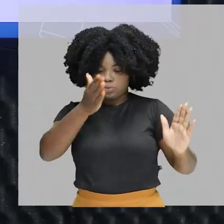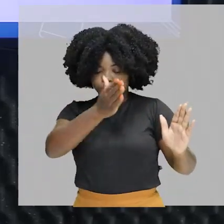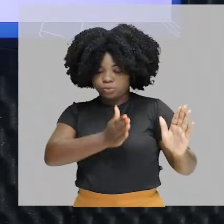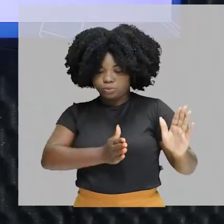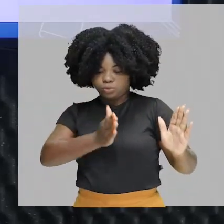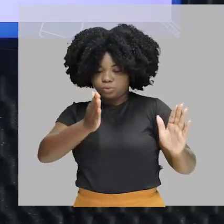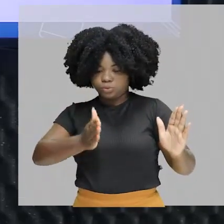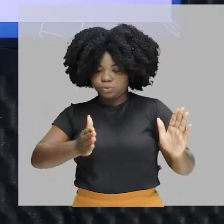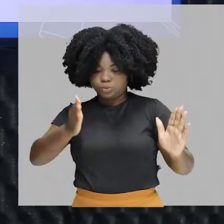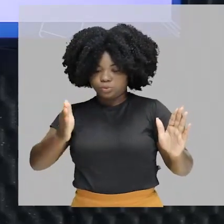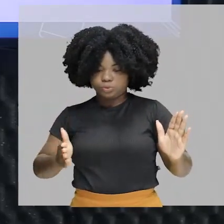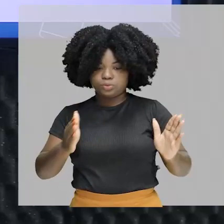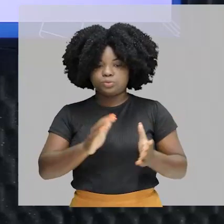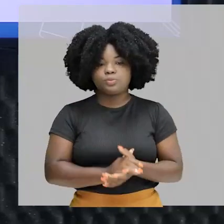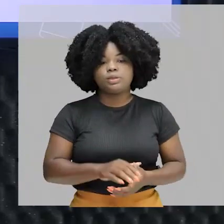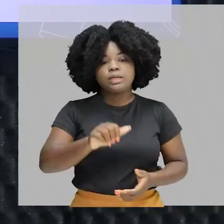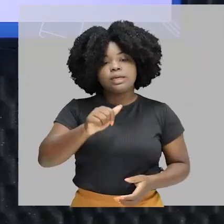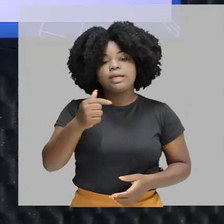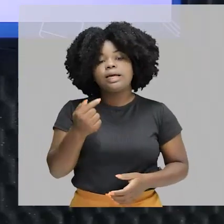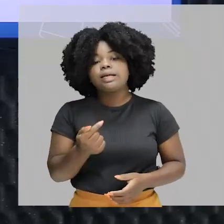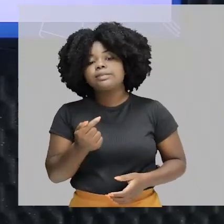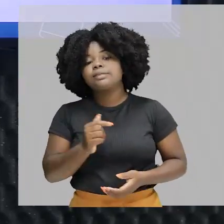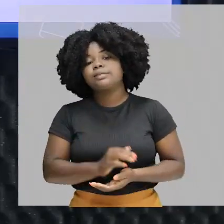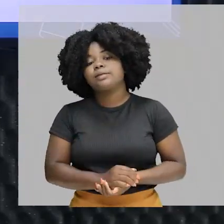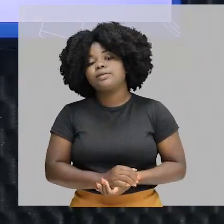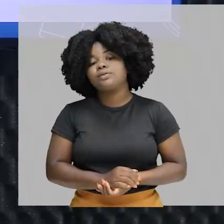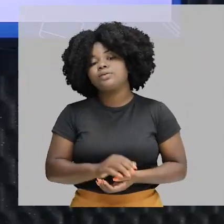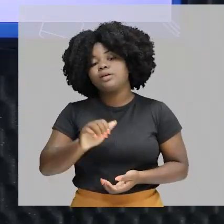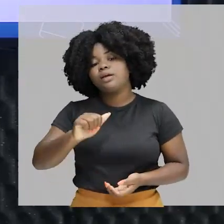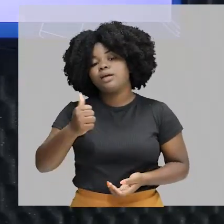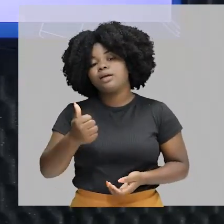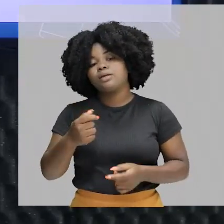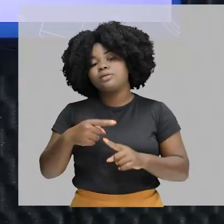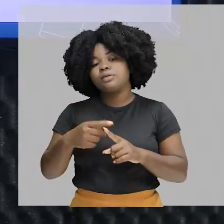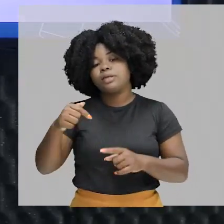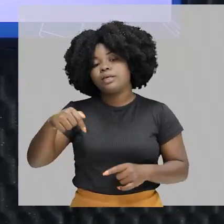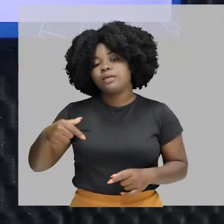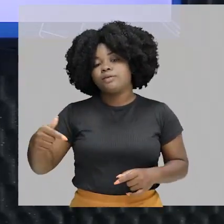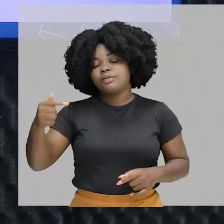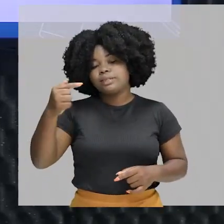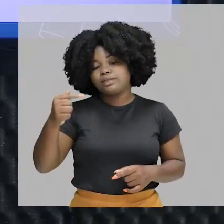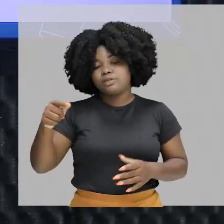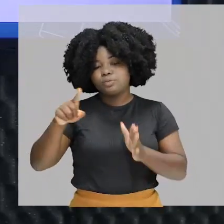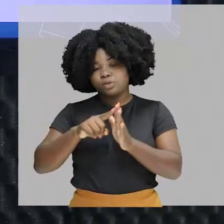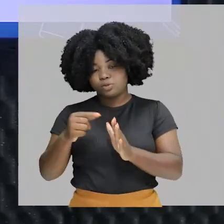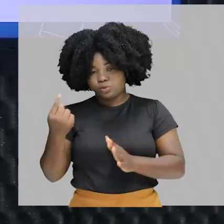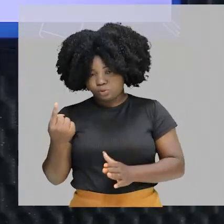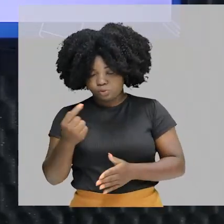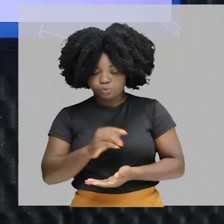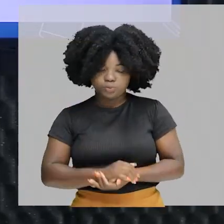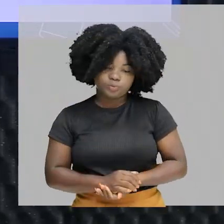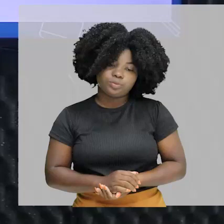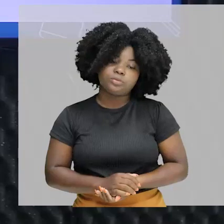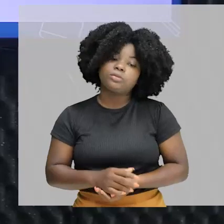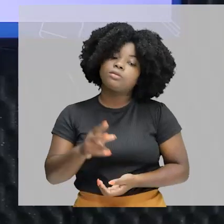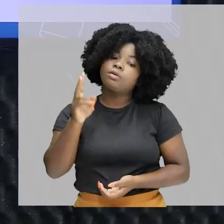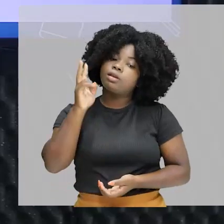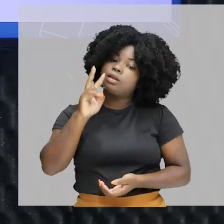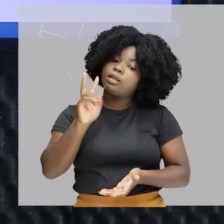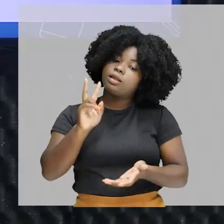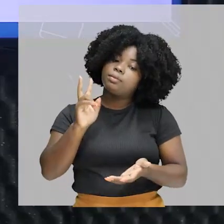lá. A7. A7 é A1 vezes Q elevado a 7 menos 1.